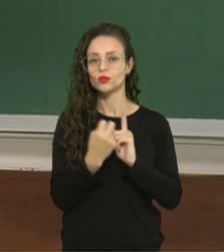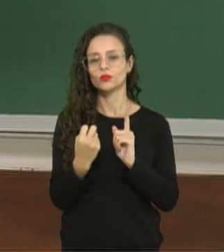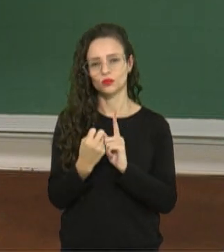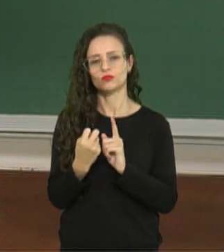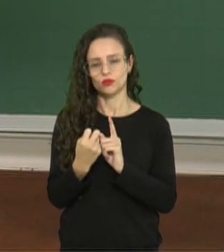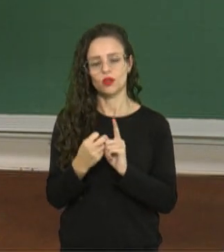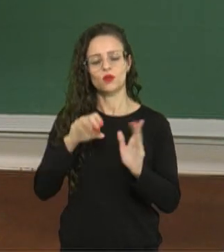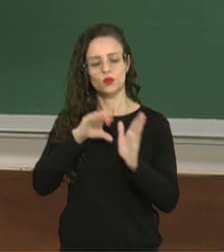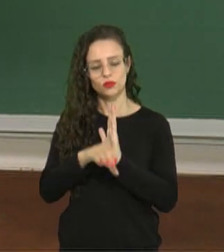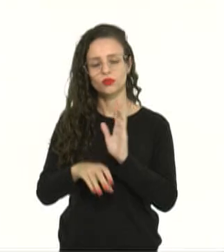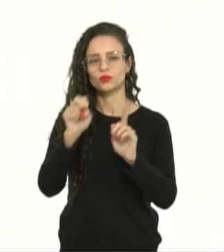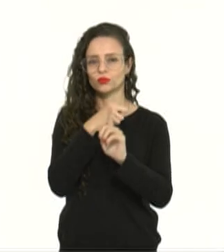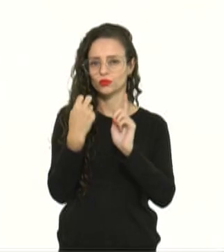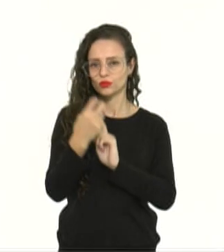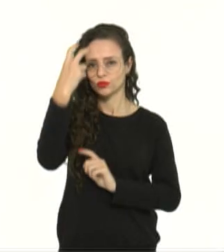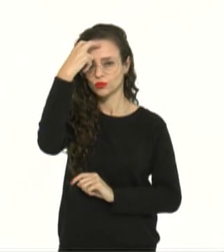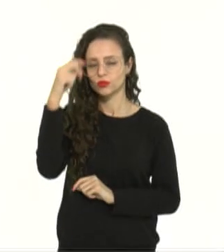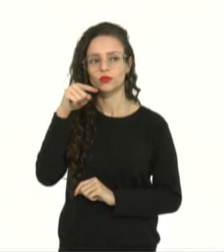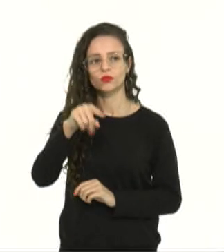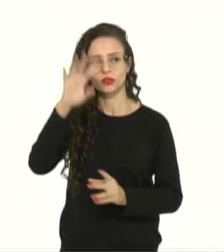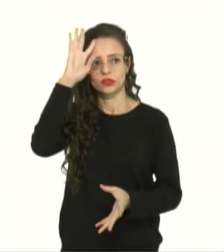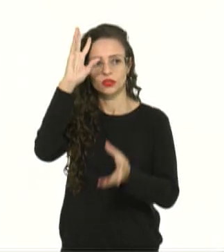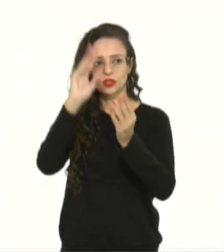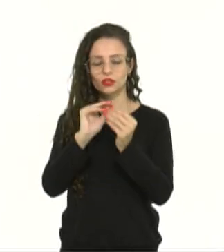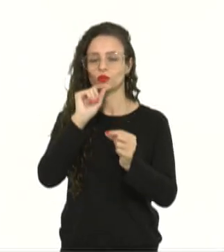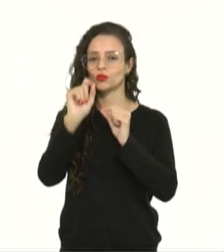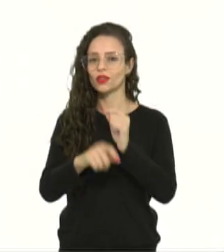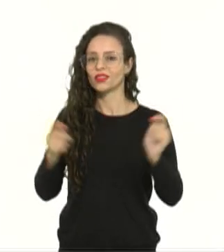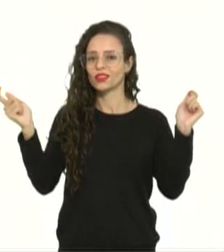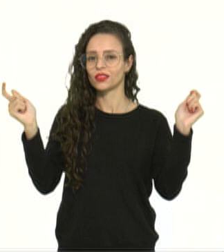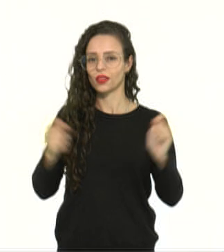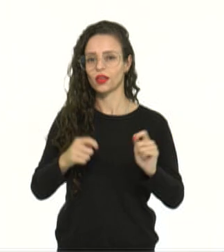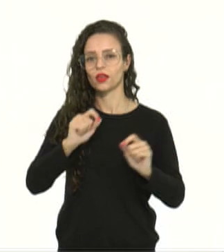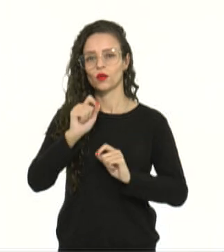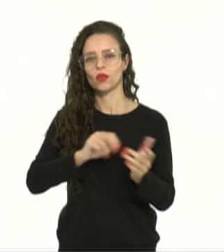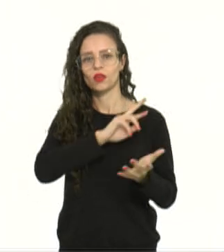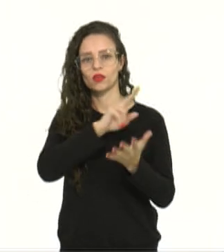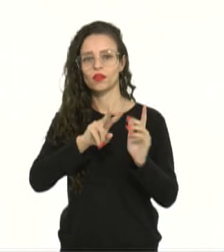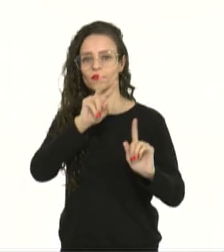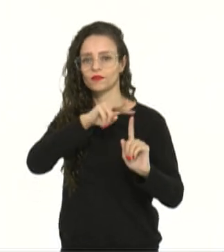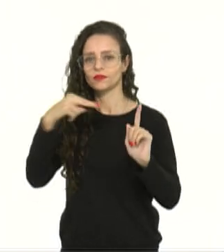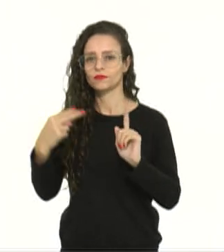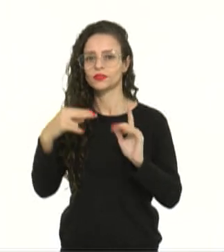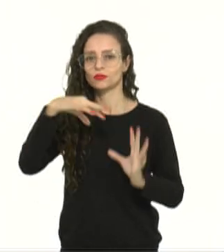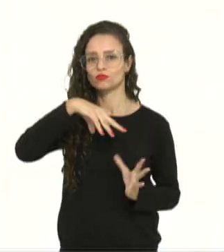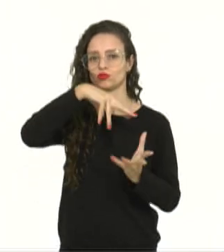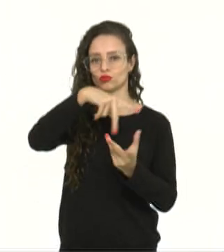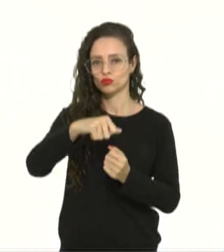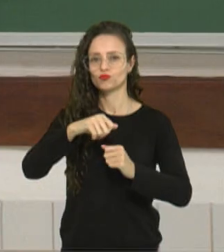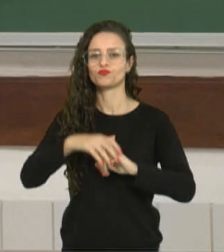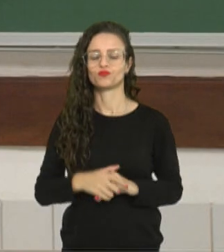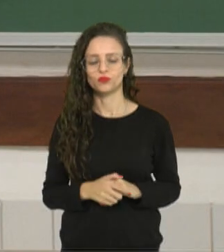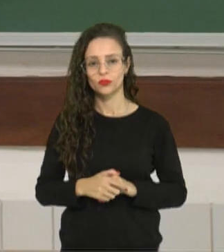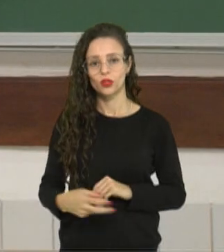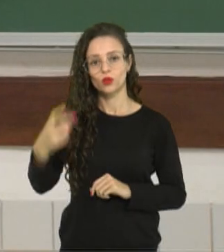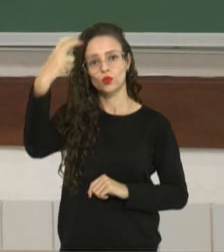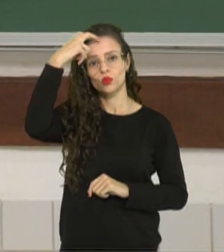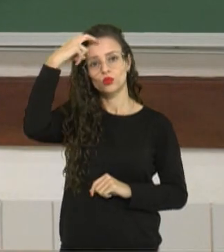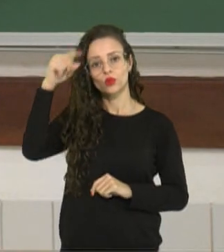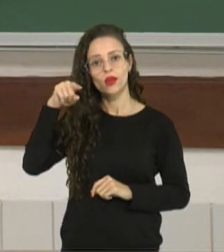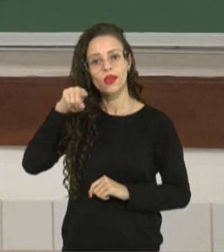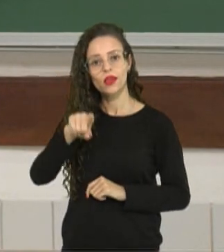cultura, entendido aquele como que se coloca como uma possibilidade e visão de mundo. Então, cultura tem